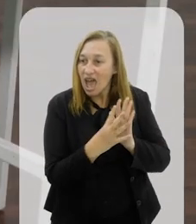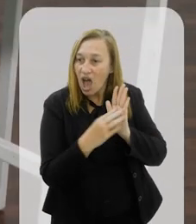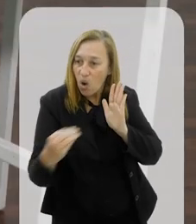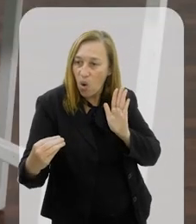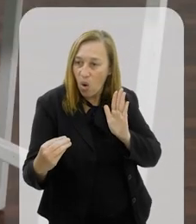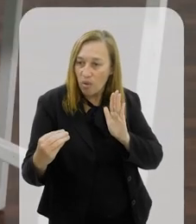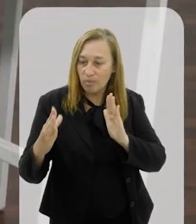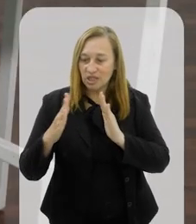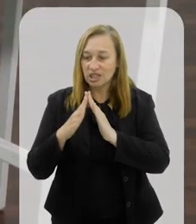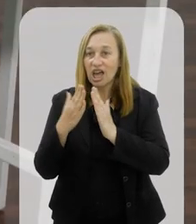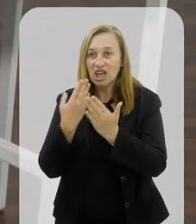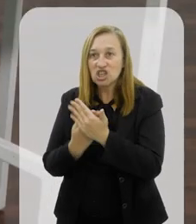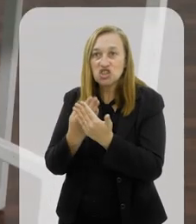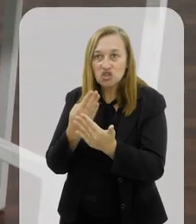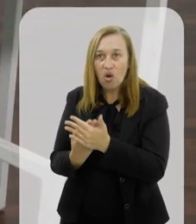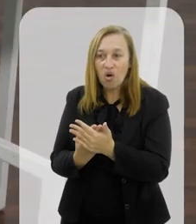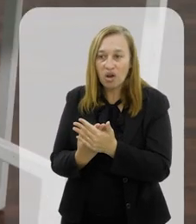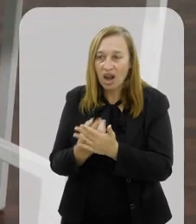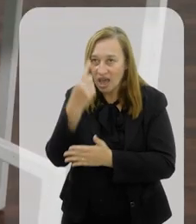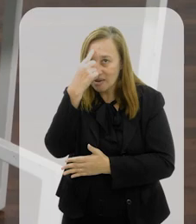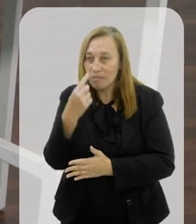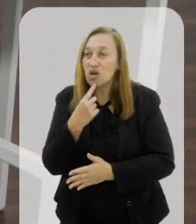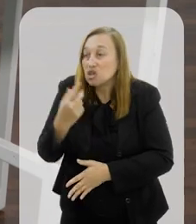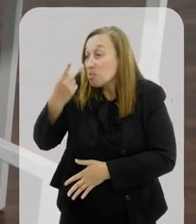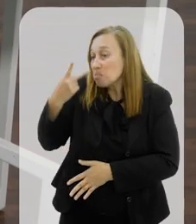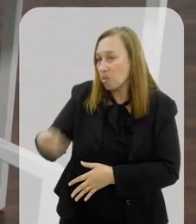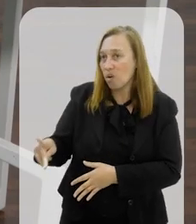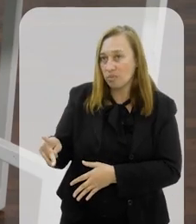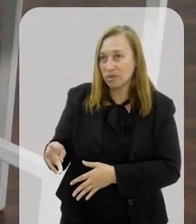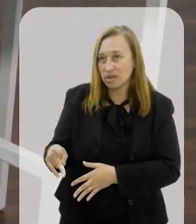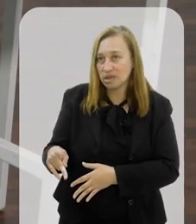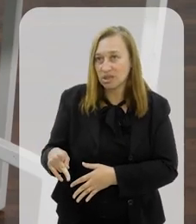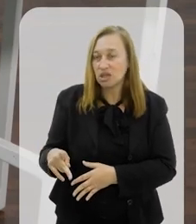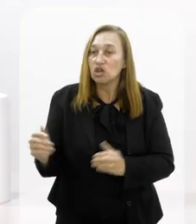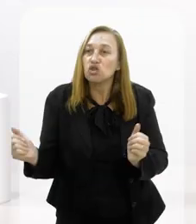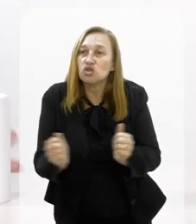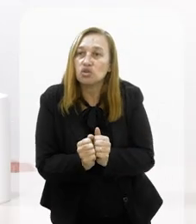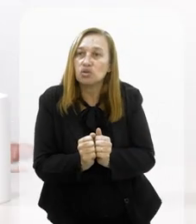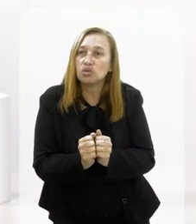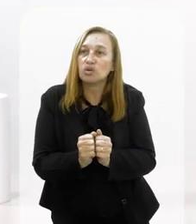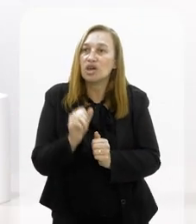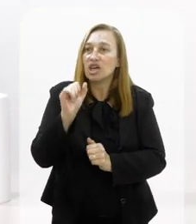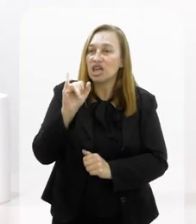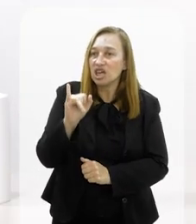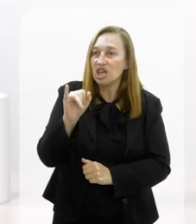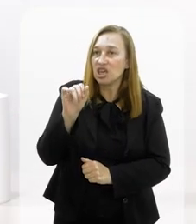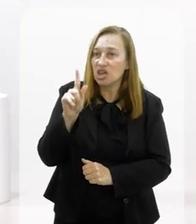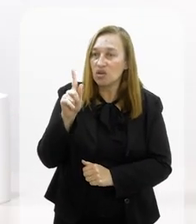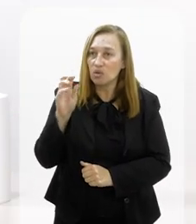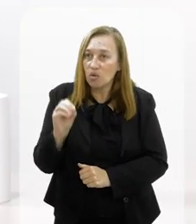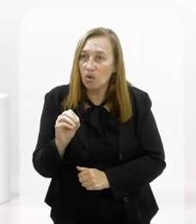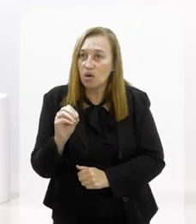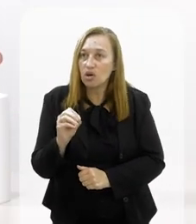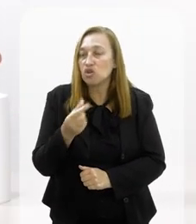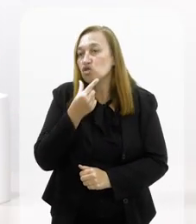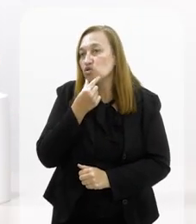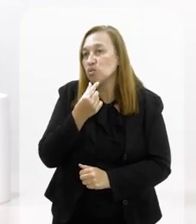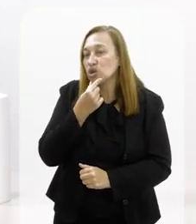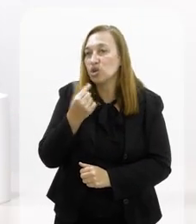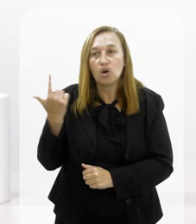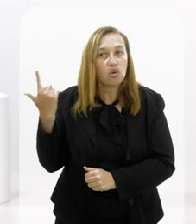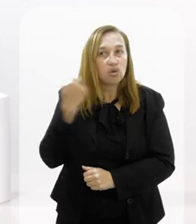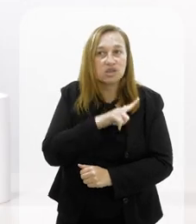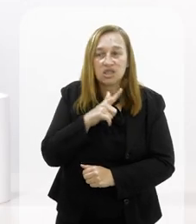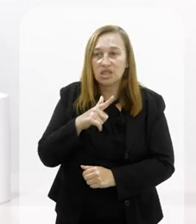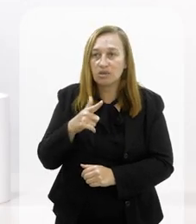escola como as pessoas costumam dizer né quando a coisa encaixa então a gente formatou junto com Igor junto com os meninos alternativas e a